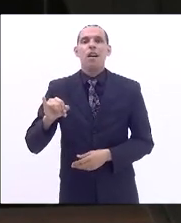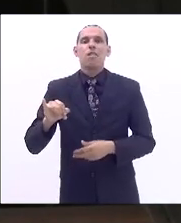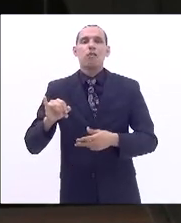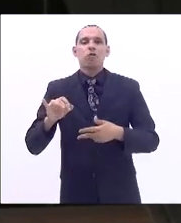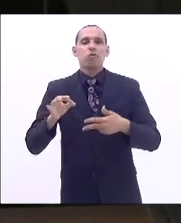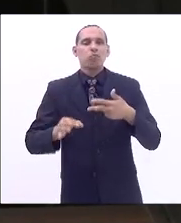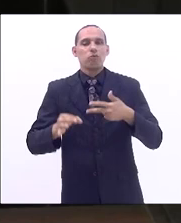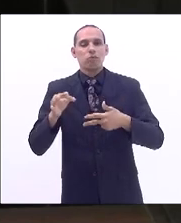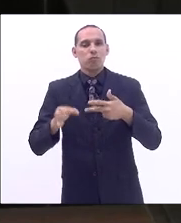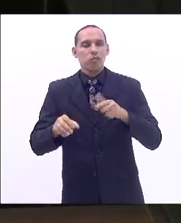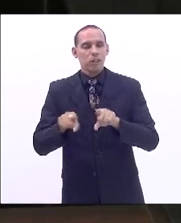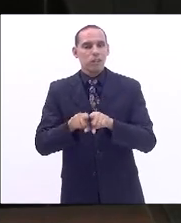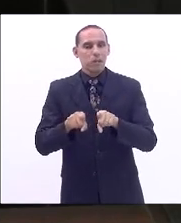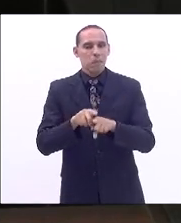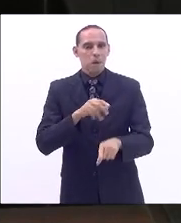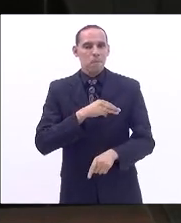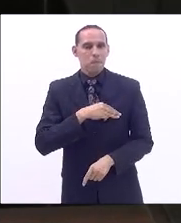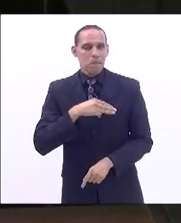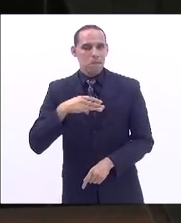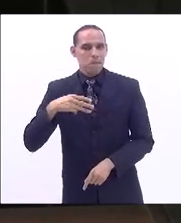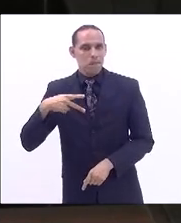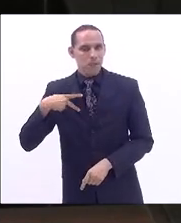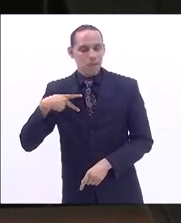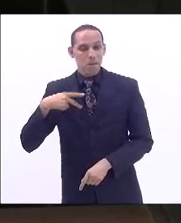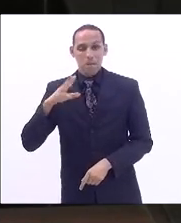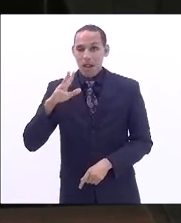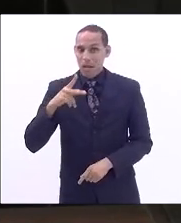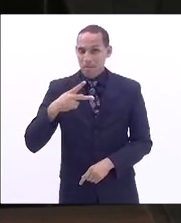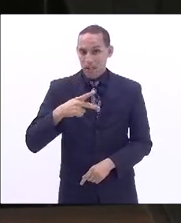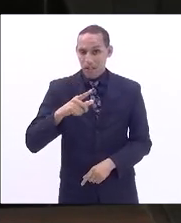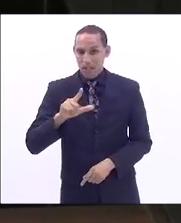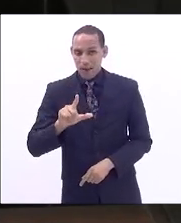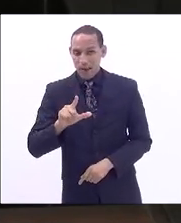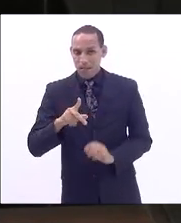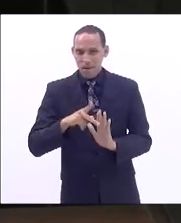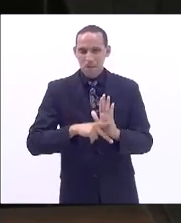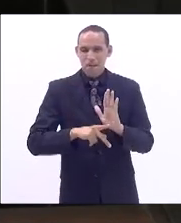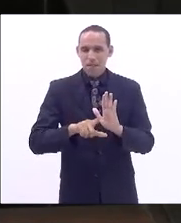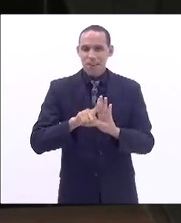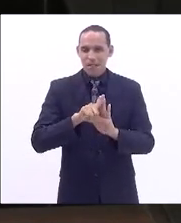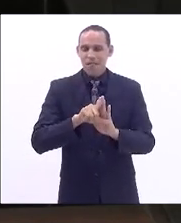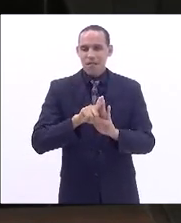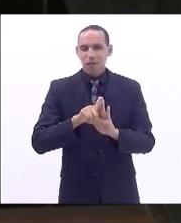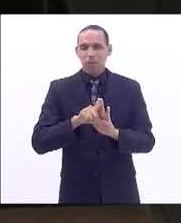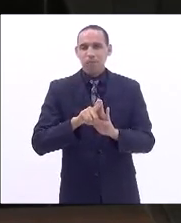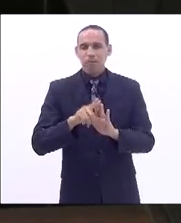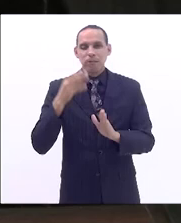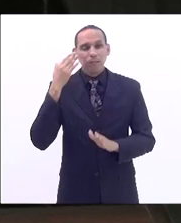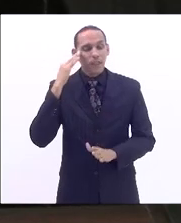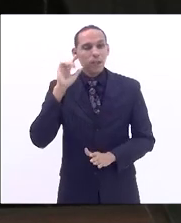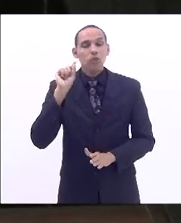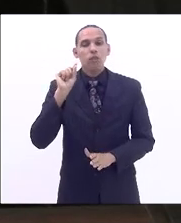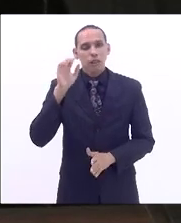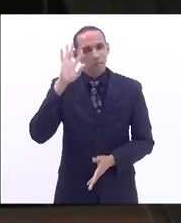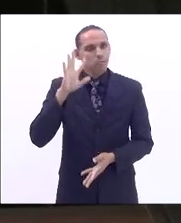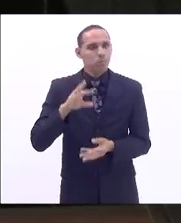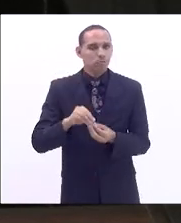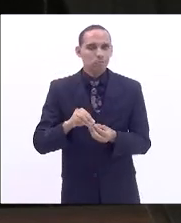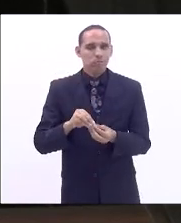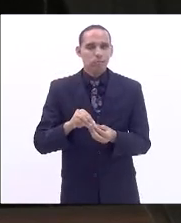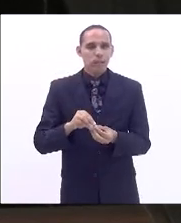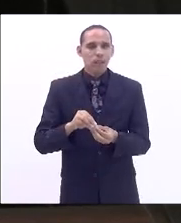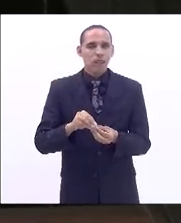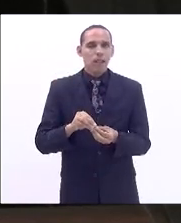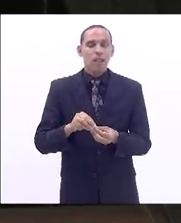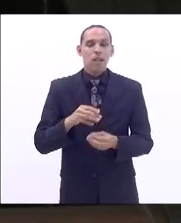o ministério público mas o projeto de lei né talvez porque entenda que o o Ministério Público eo poder